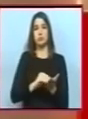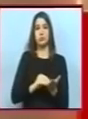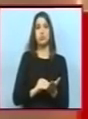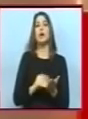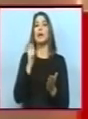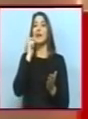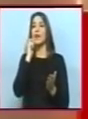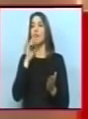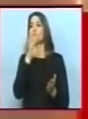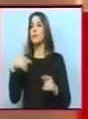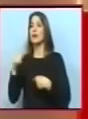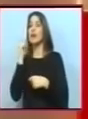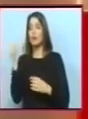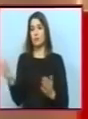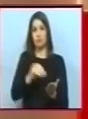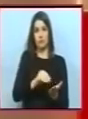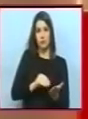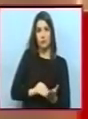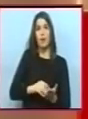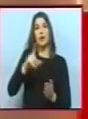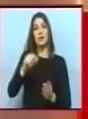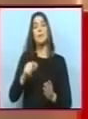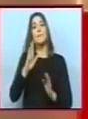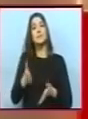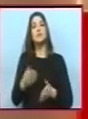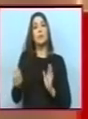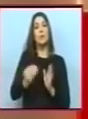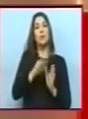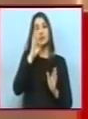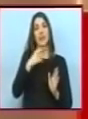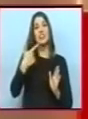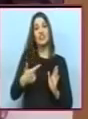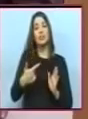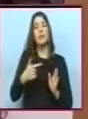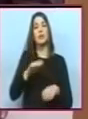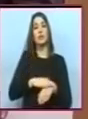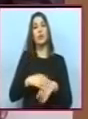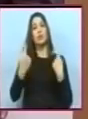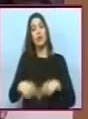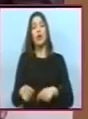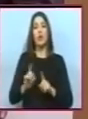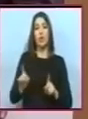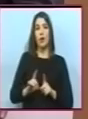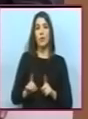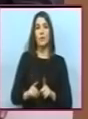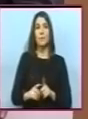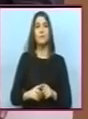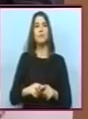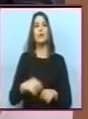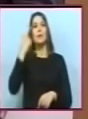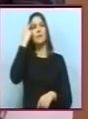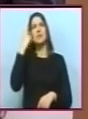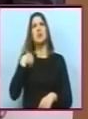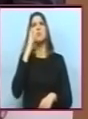os herdeiros, e declaram também se existe ou não testamento. Portanto, essa declaração de se existe ou não testamento não pode ser uma coisa de eu acho que